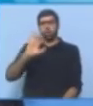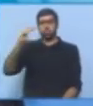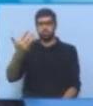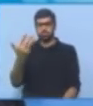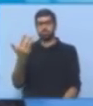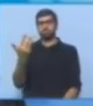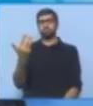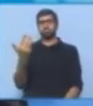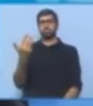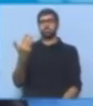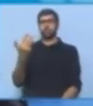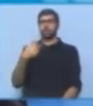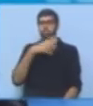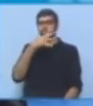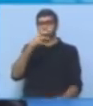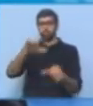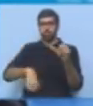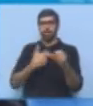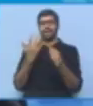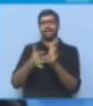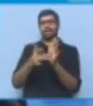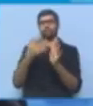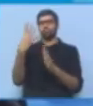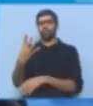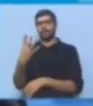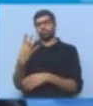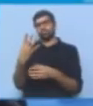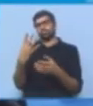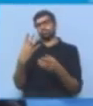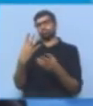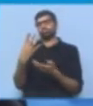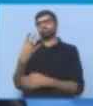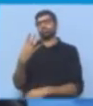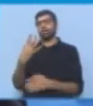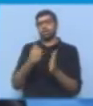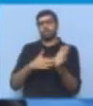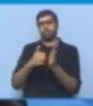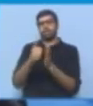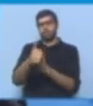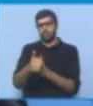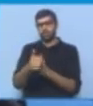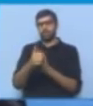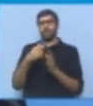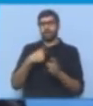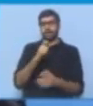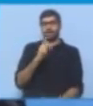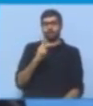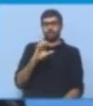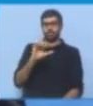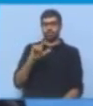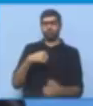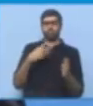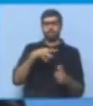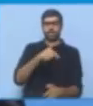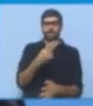episódios que são narrados nos 4 Evangelhos. Portanto, coisas que aparecem nos 4 Evangelhos, Mateus,